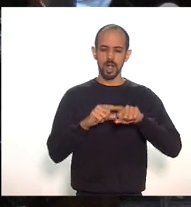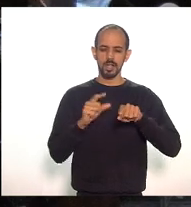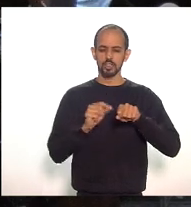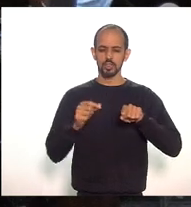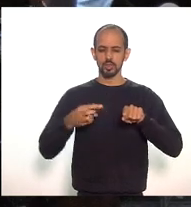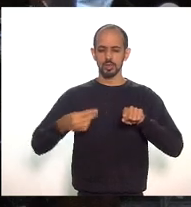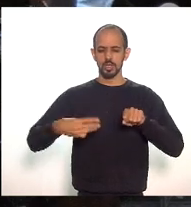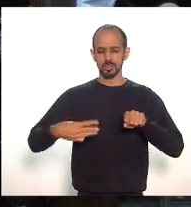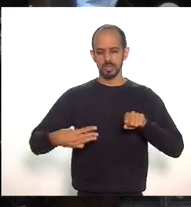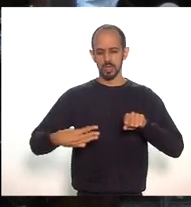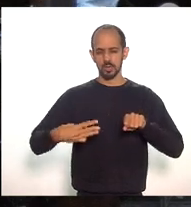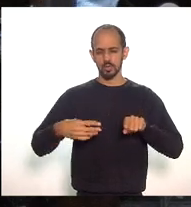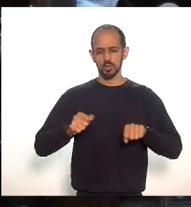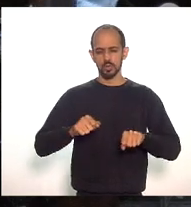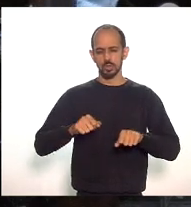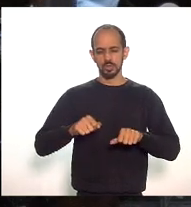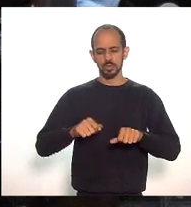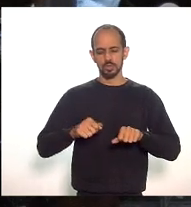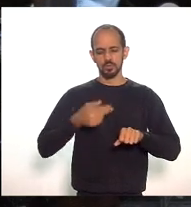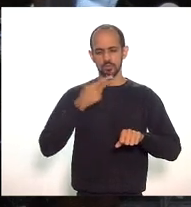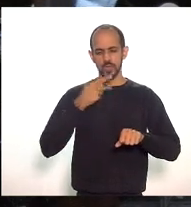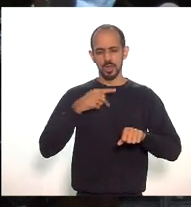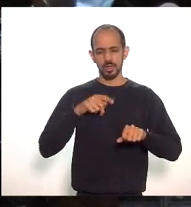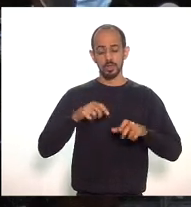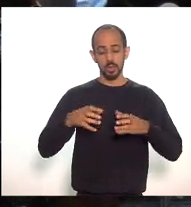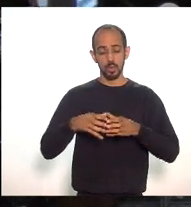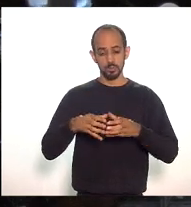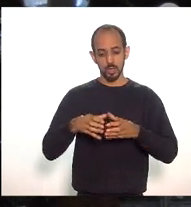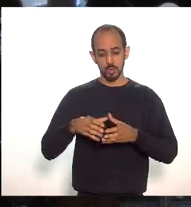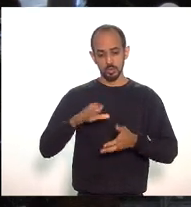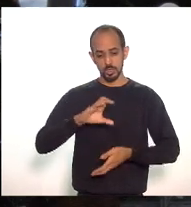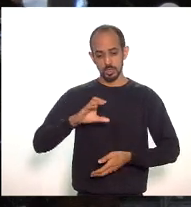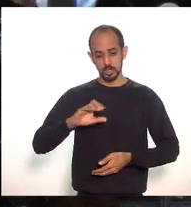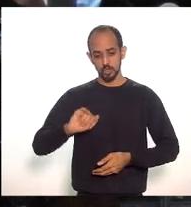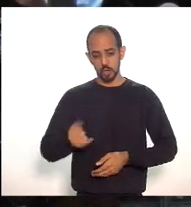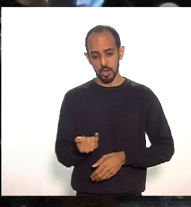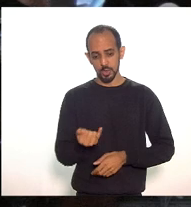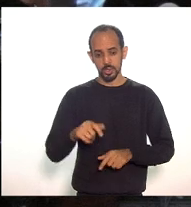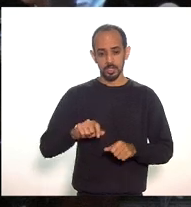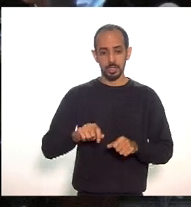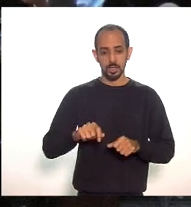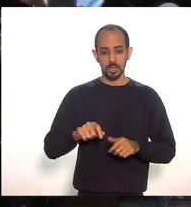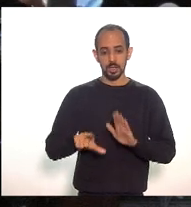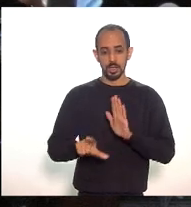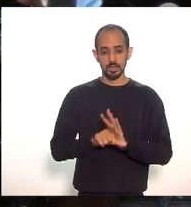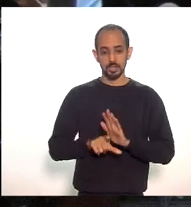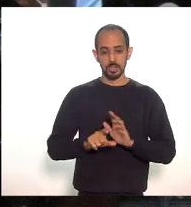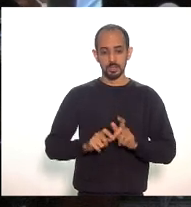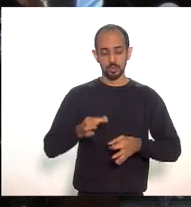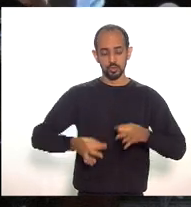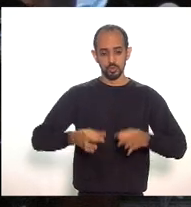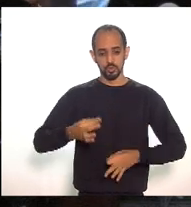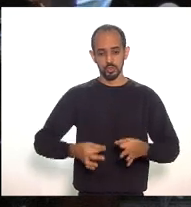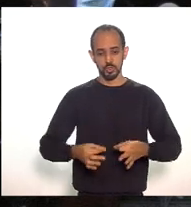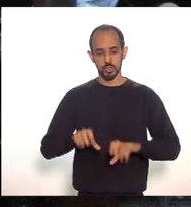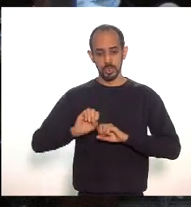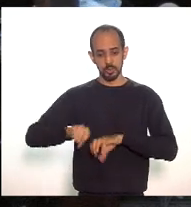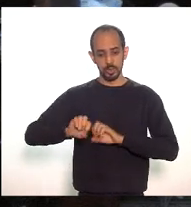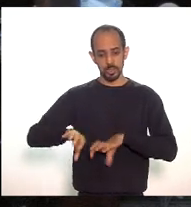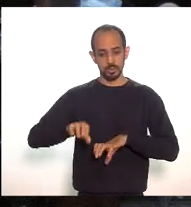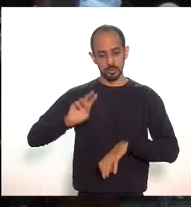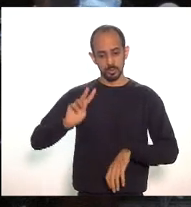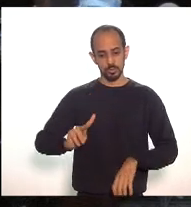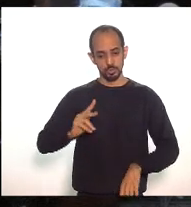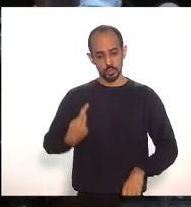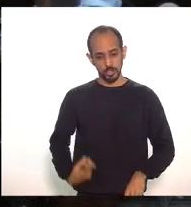que dispõem pendendo de pareceres das comissões comissão justiça e legislação constitucional complementar e códigos de educação e defesa dos Direitos Humanos